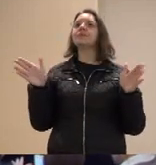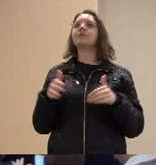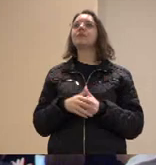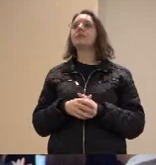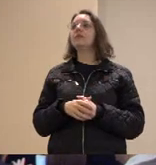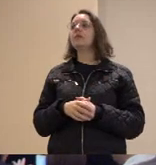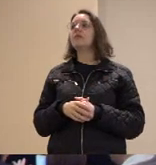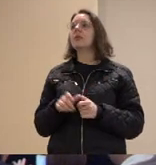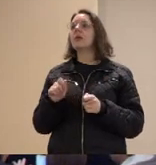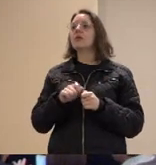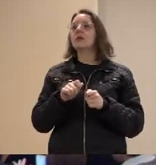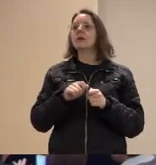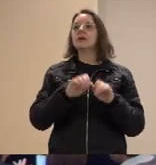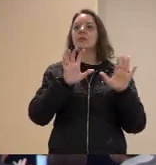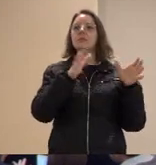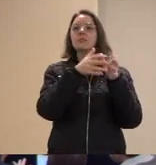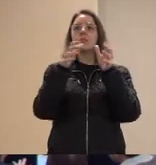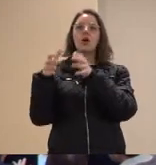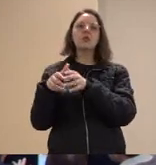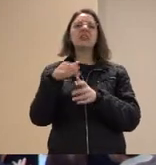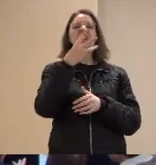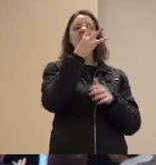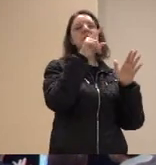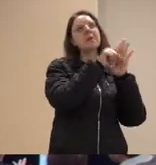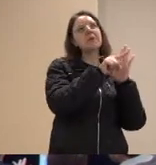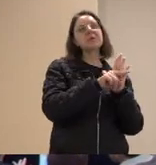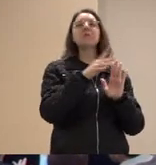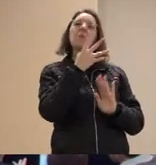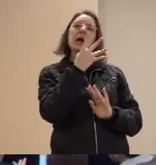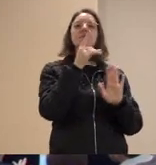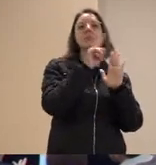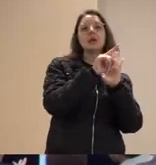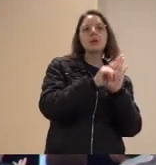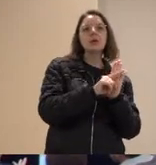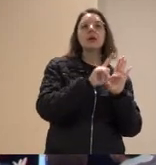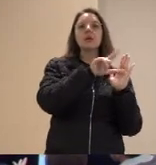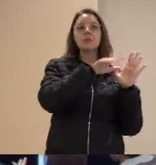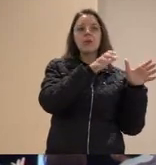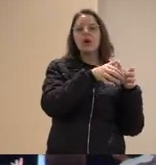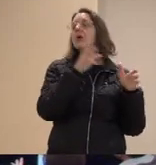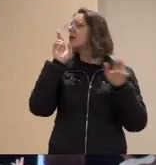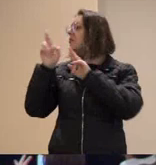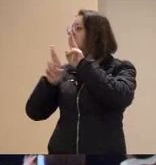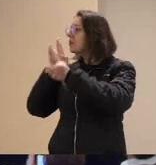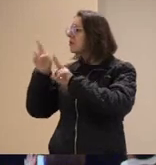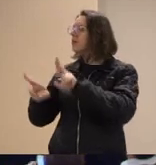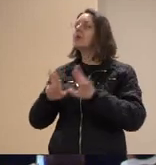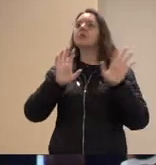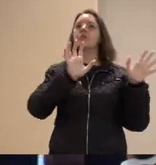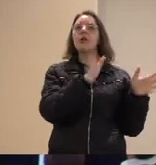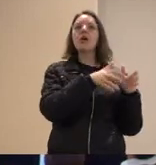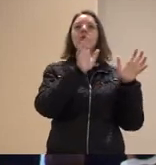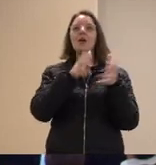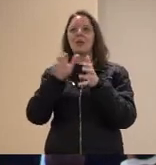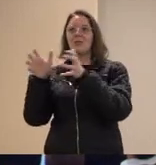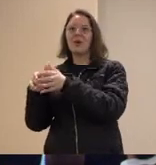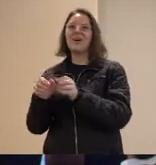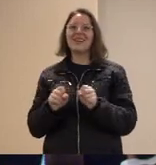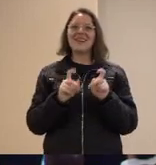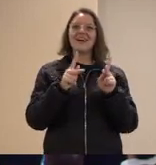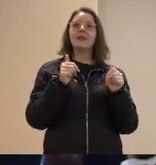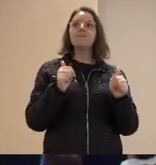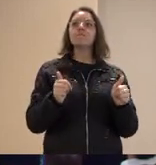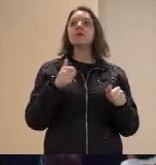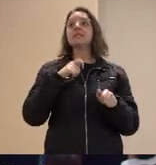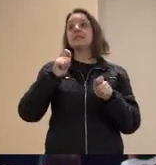fazer um bloco de 3, 4 perguntas, e aí a gente responde e depois a gente retoma. Se tiver